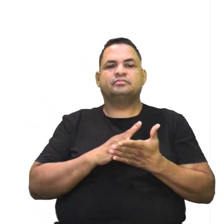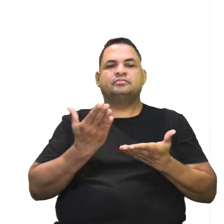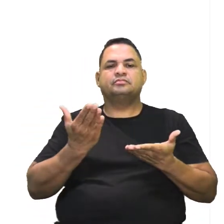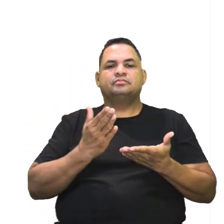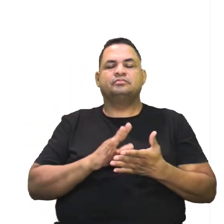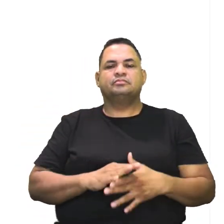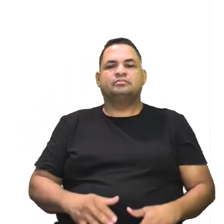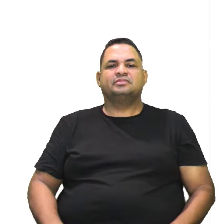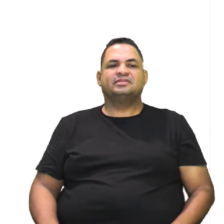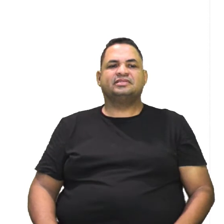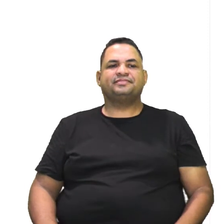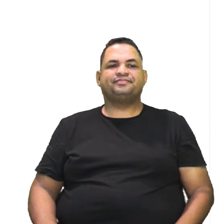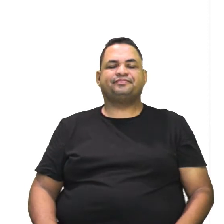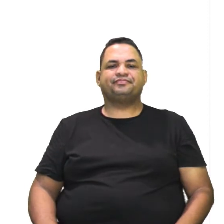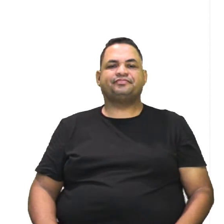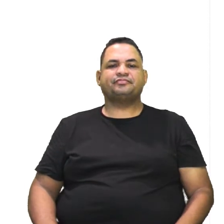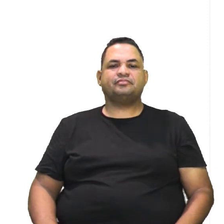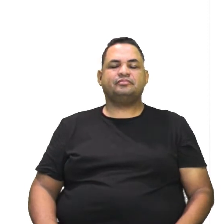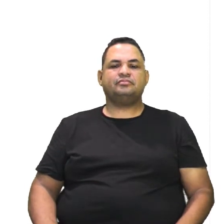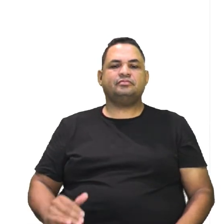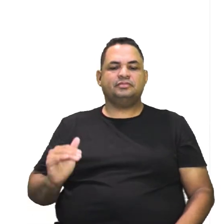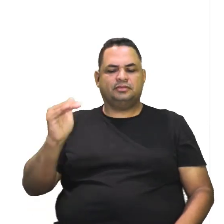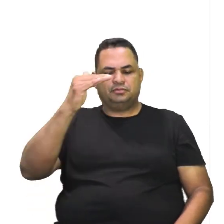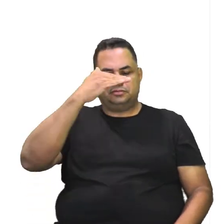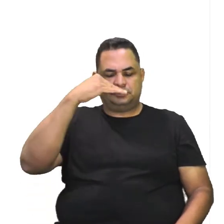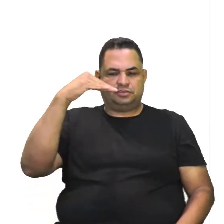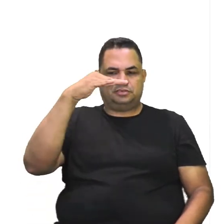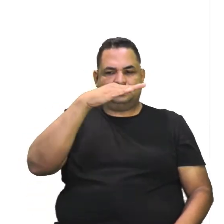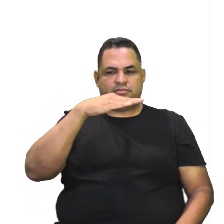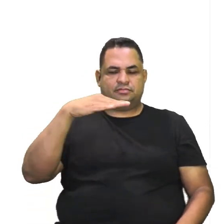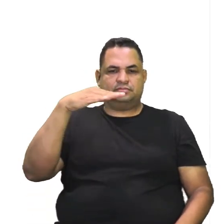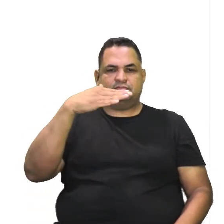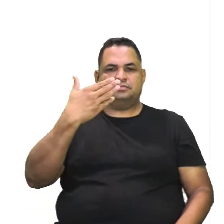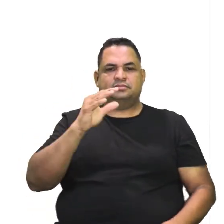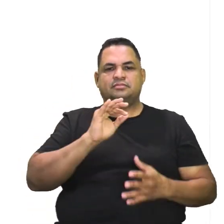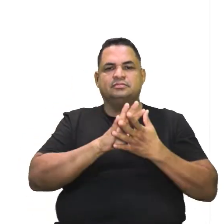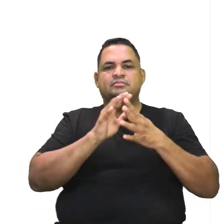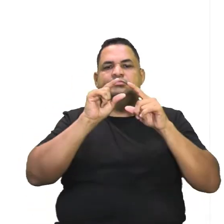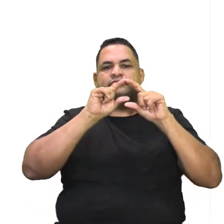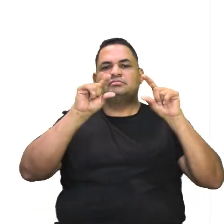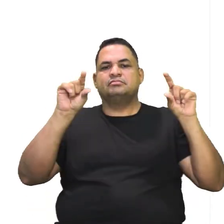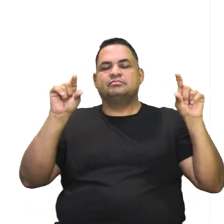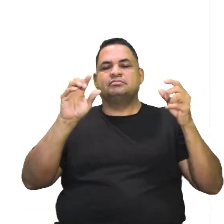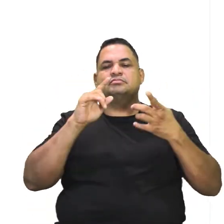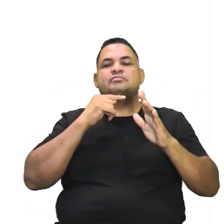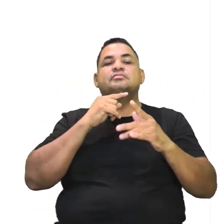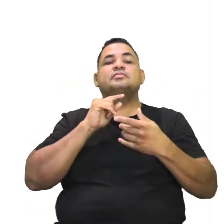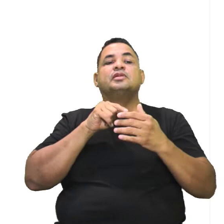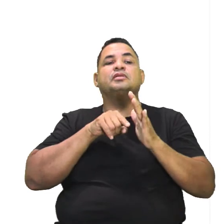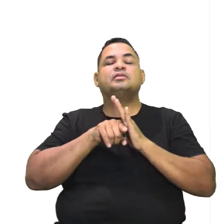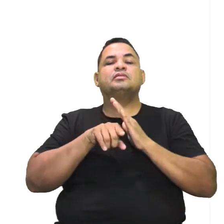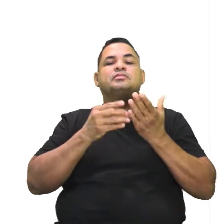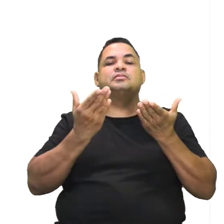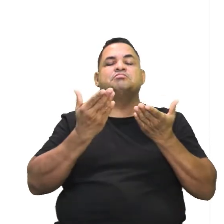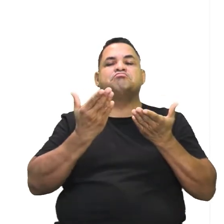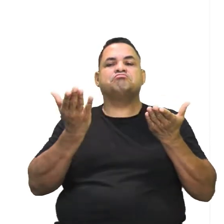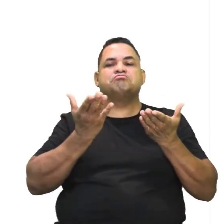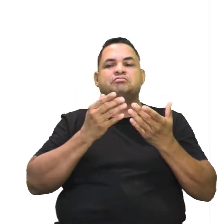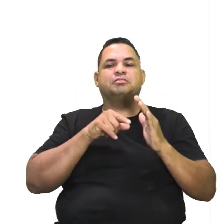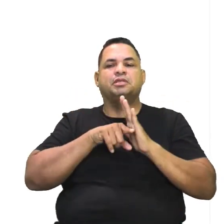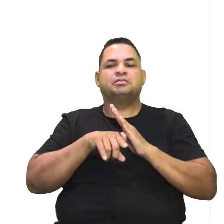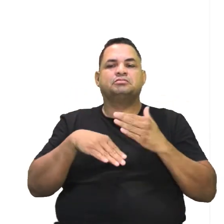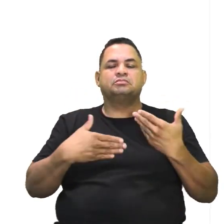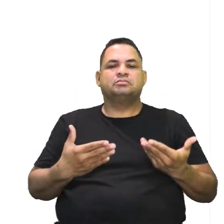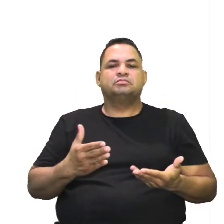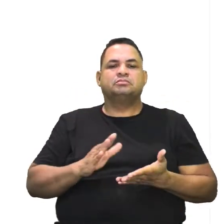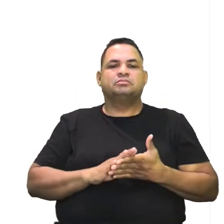porque foi muito superficial, muito sucinto esse nosso enunciado, né? Mas o que ele está te dizendo e o que ele está